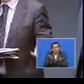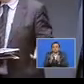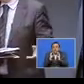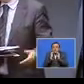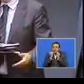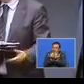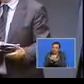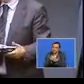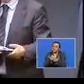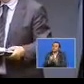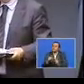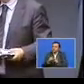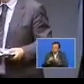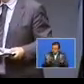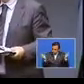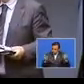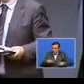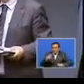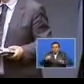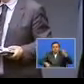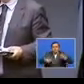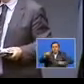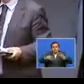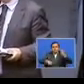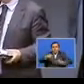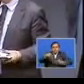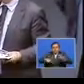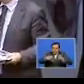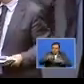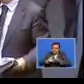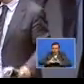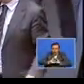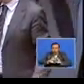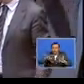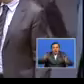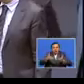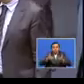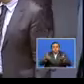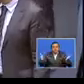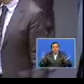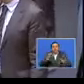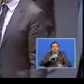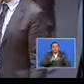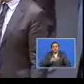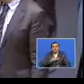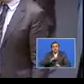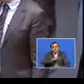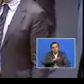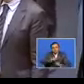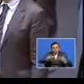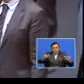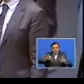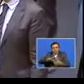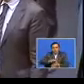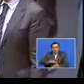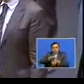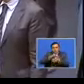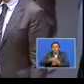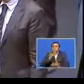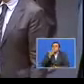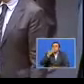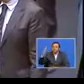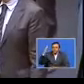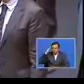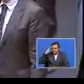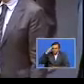o debate político da maneira mais aberta possível. É esse meu comunicado de liderança e meu pedido de